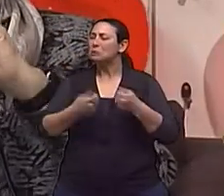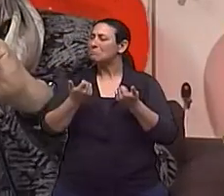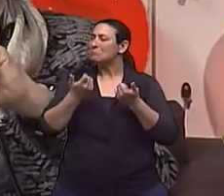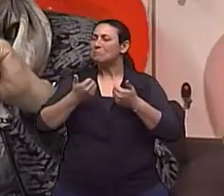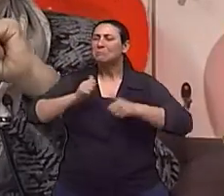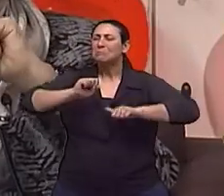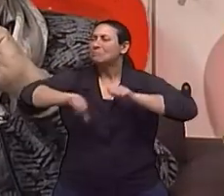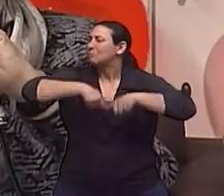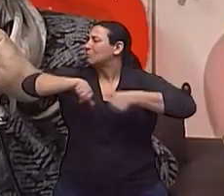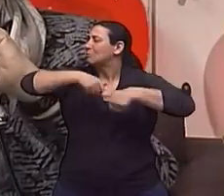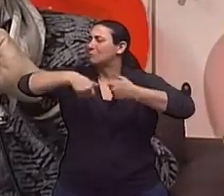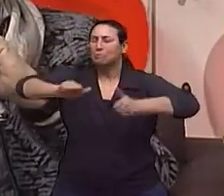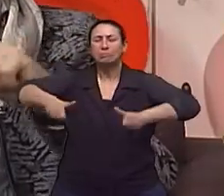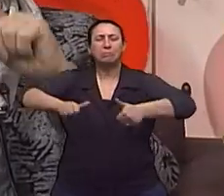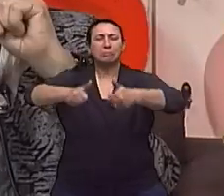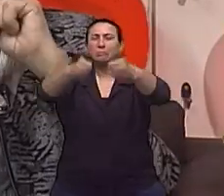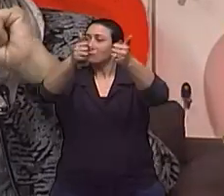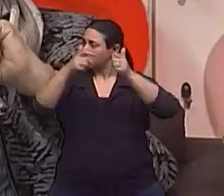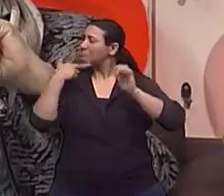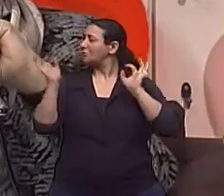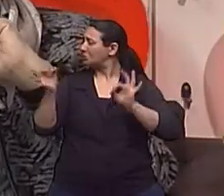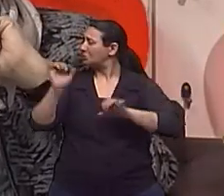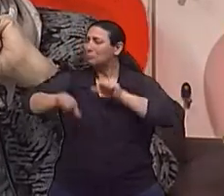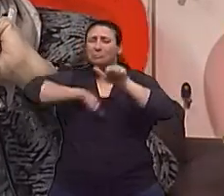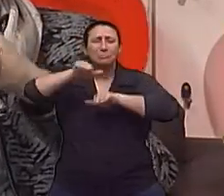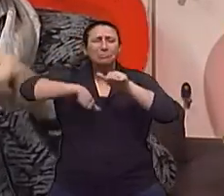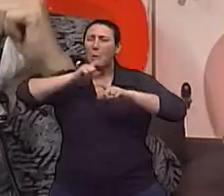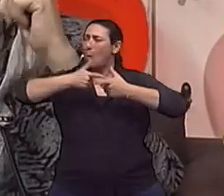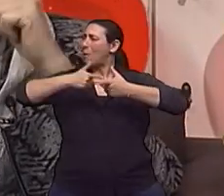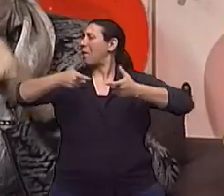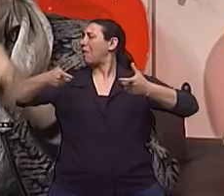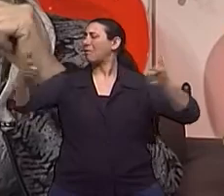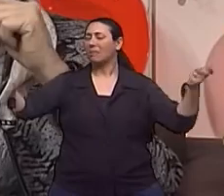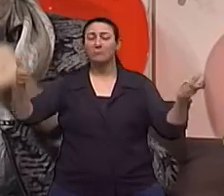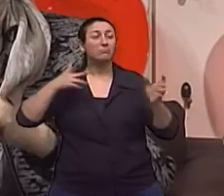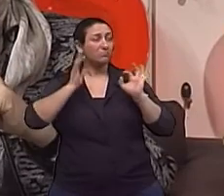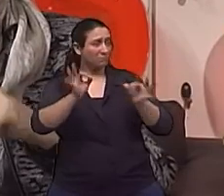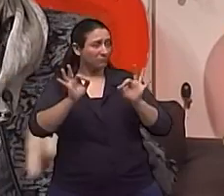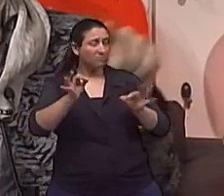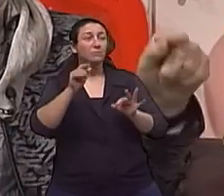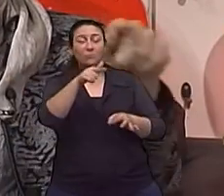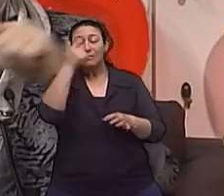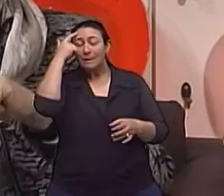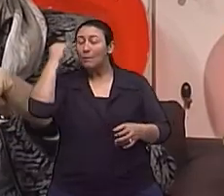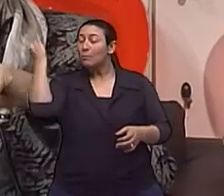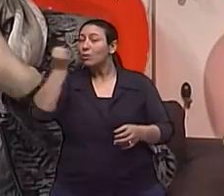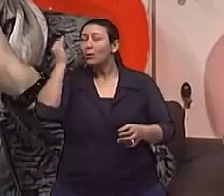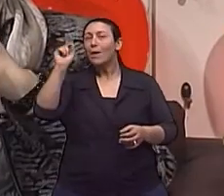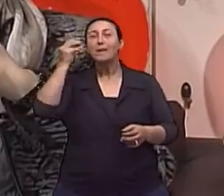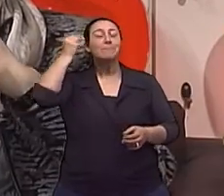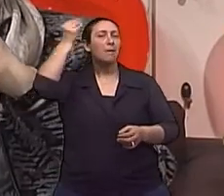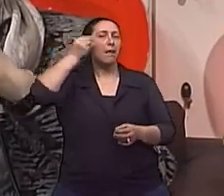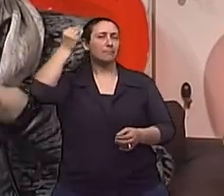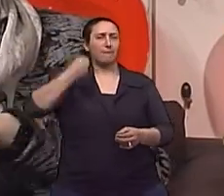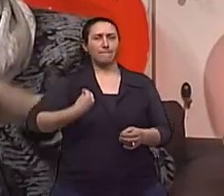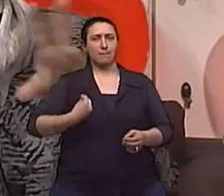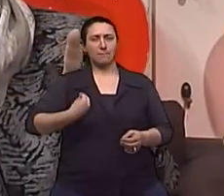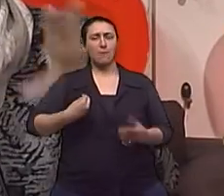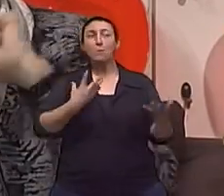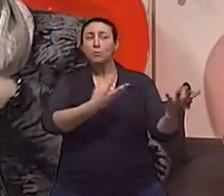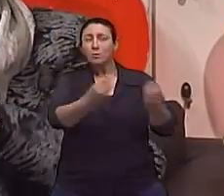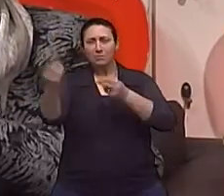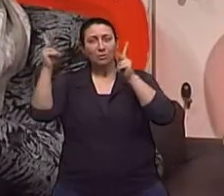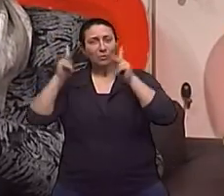importante que sol então tem população para transformar as aulas doso tem experiência de vida porque nessa sociedade em que as pessoas